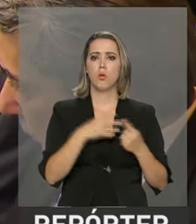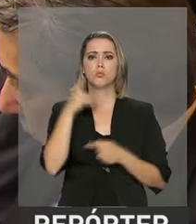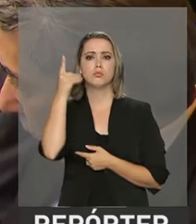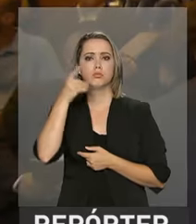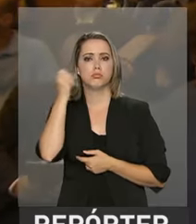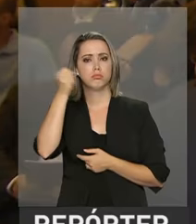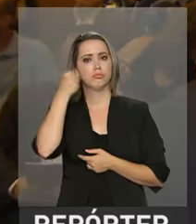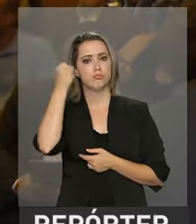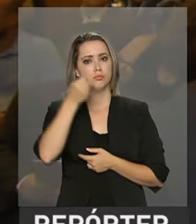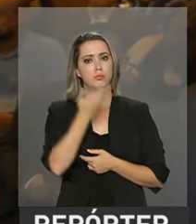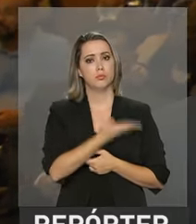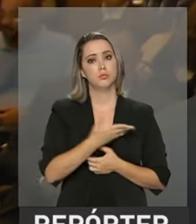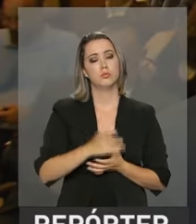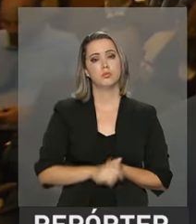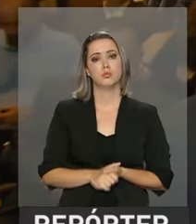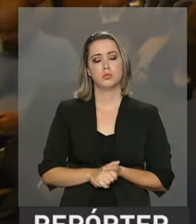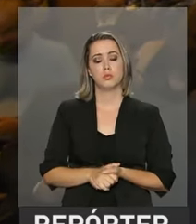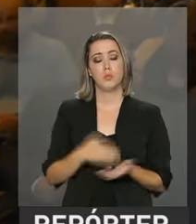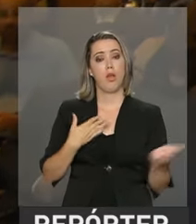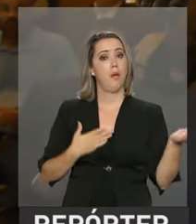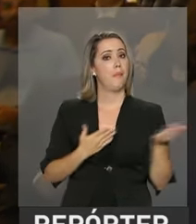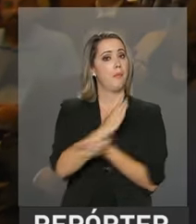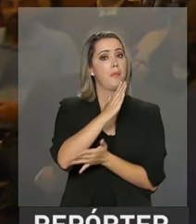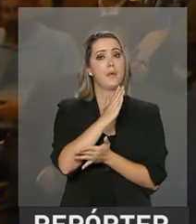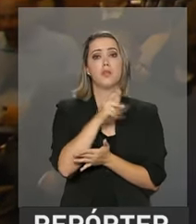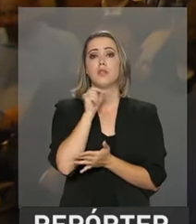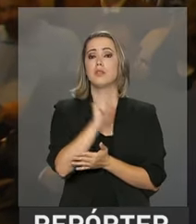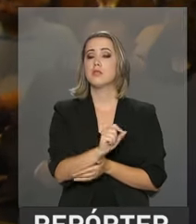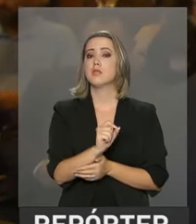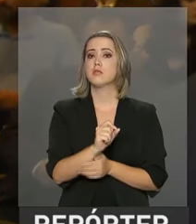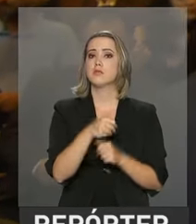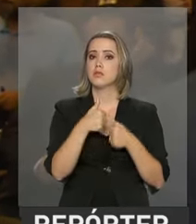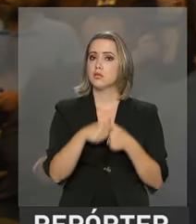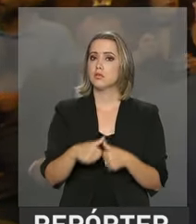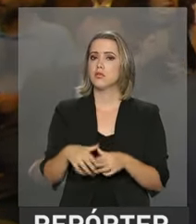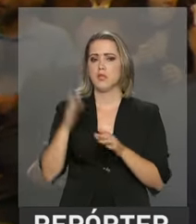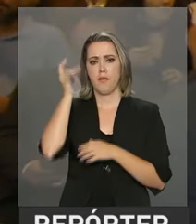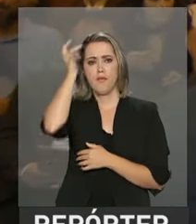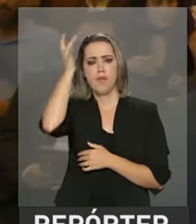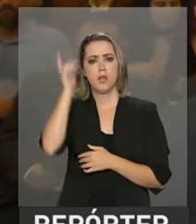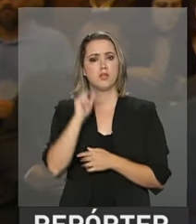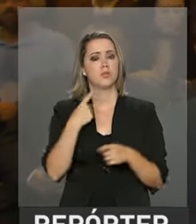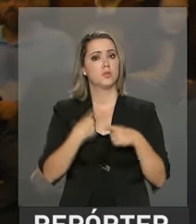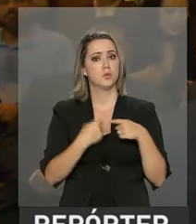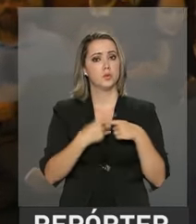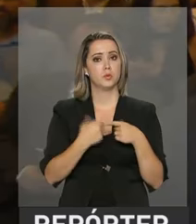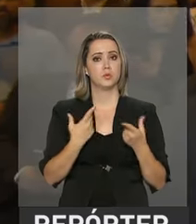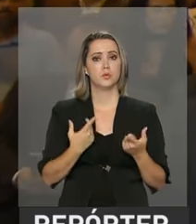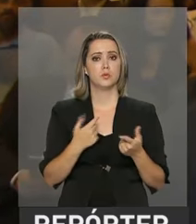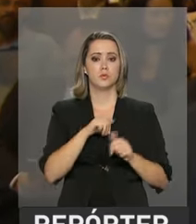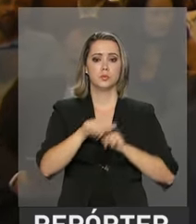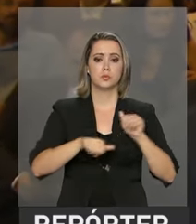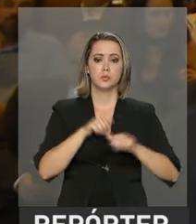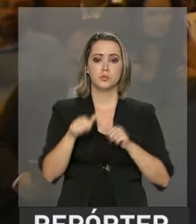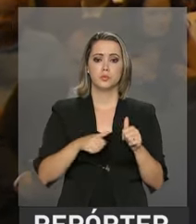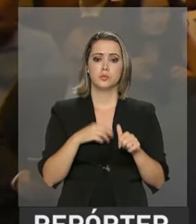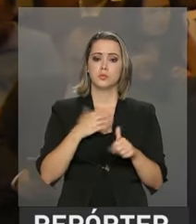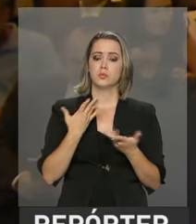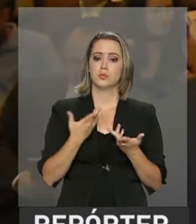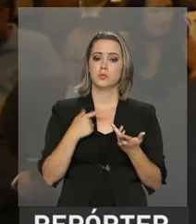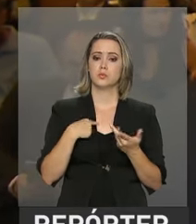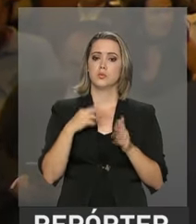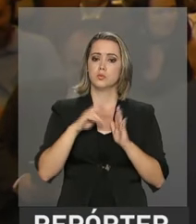a aprovação na da reforma da previdência fica facilitada em virtude das alterações que foram feitas